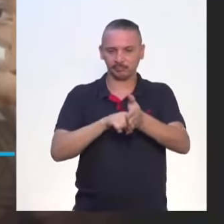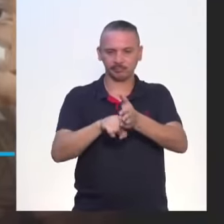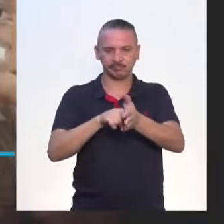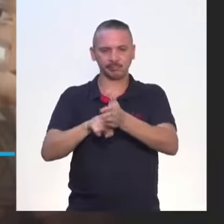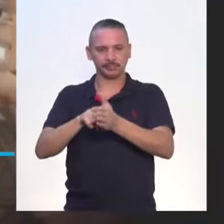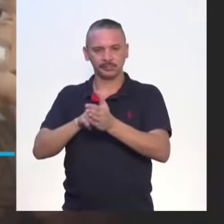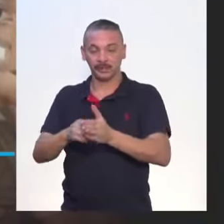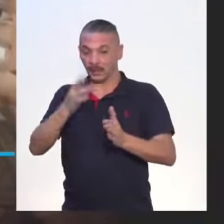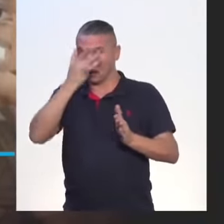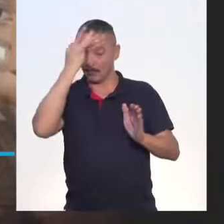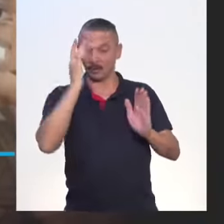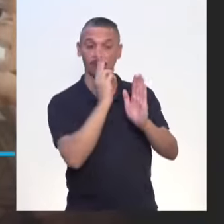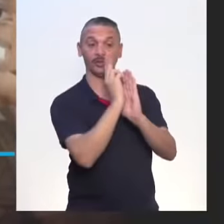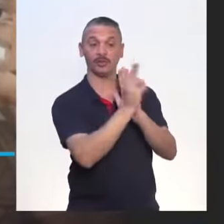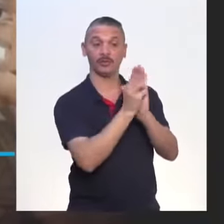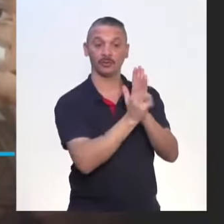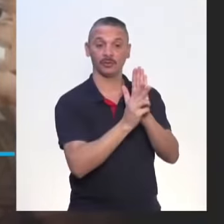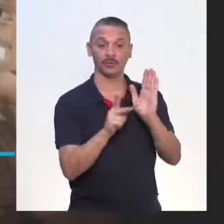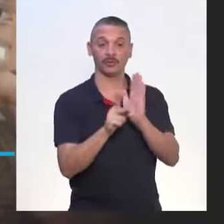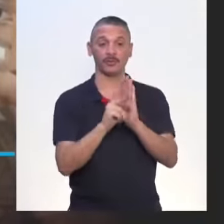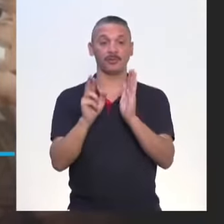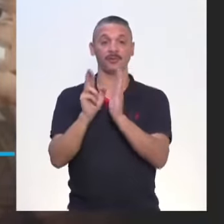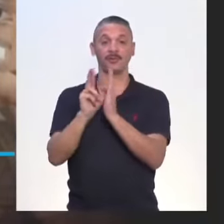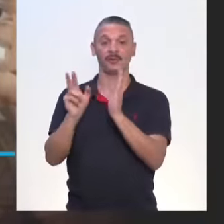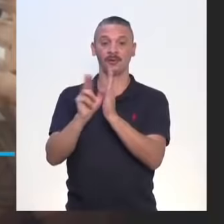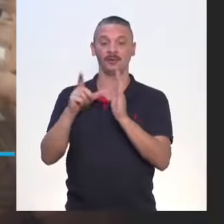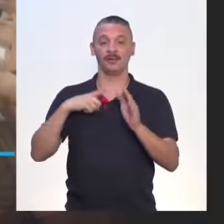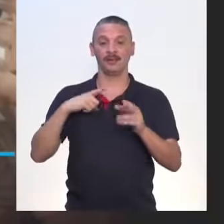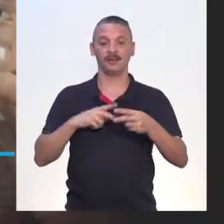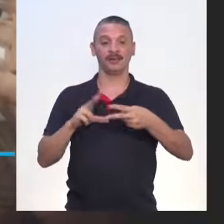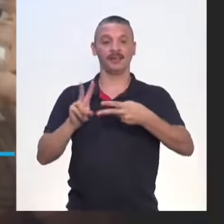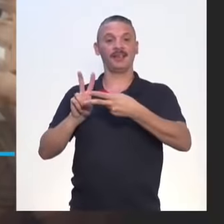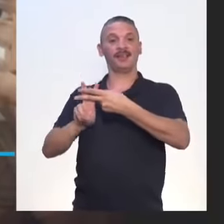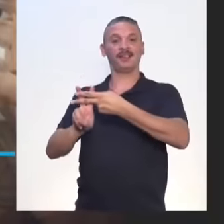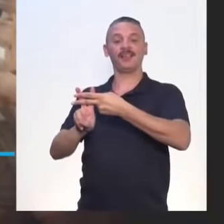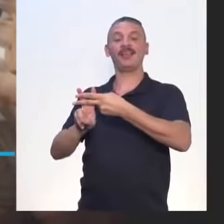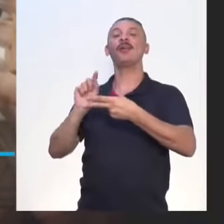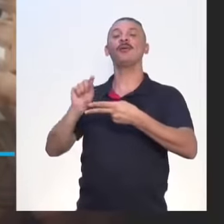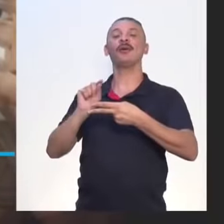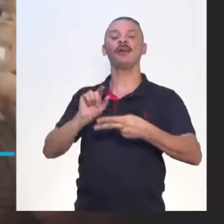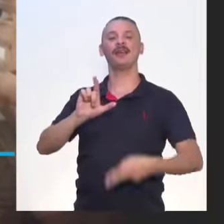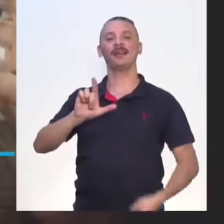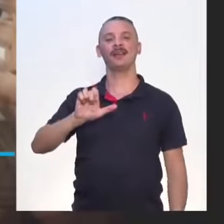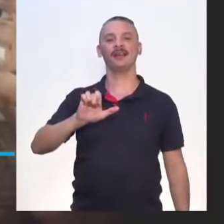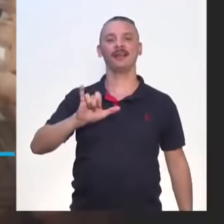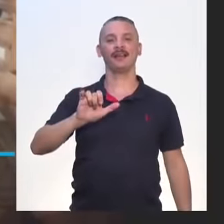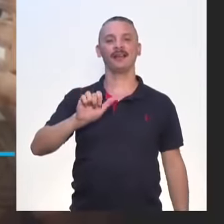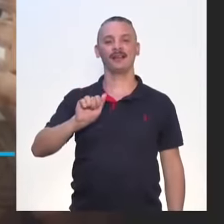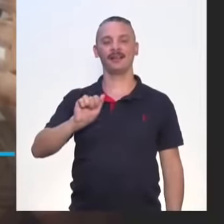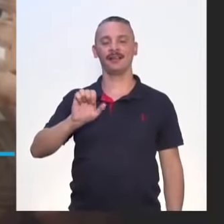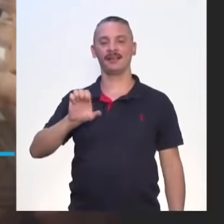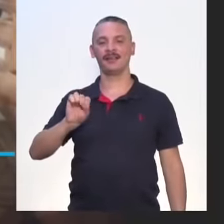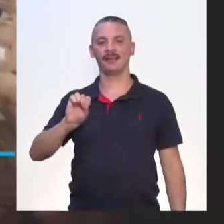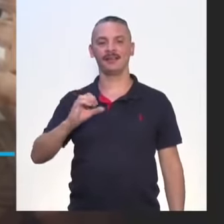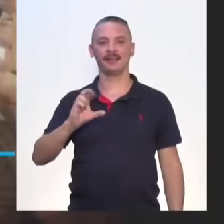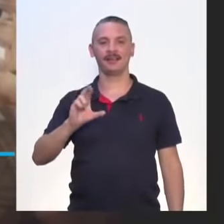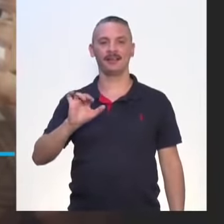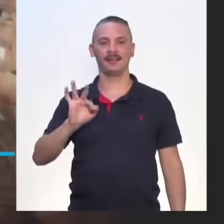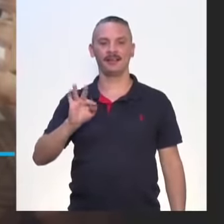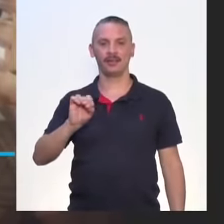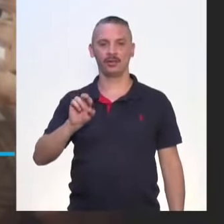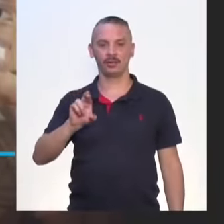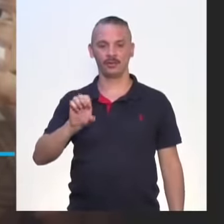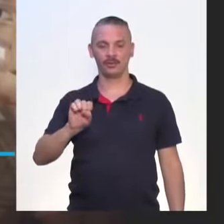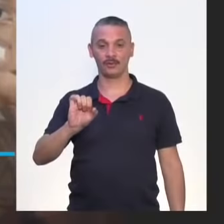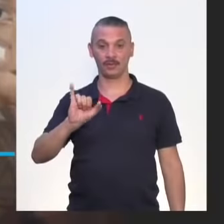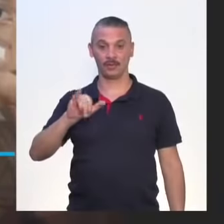Os escritores indígenas, tem até lá uma hashtag que chama Leia Escritores Indígenas. E lá vocês vão encontrar um monte de publicação